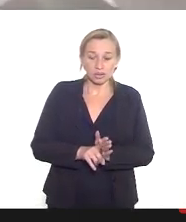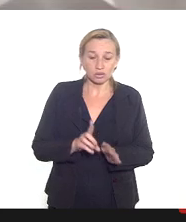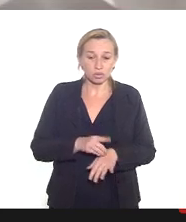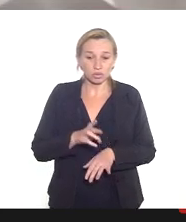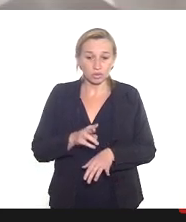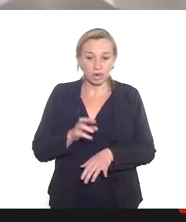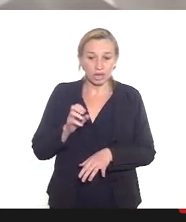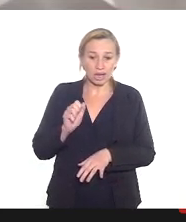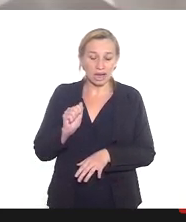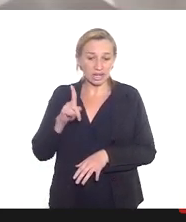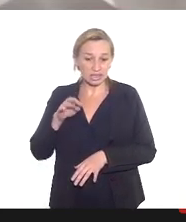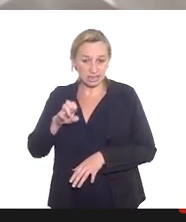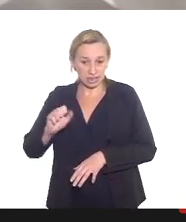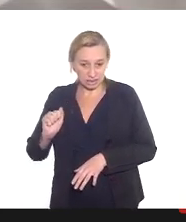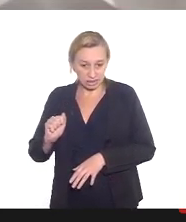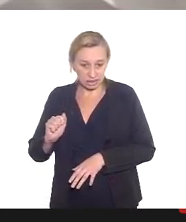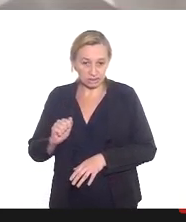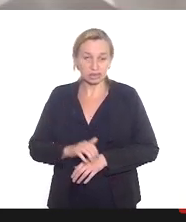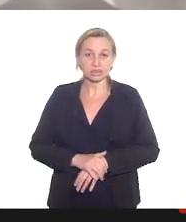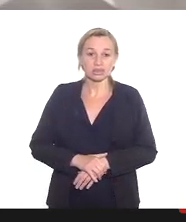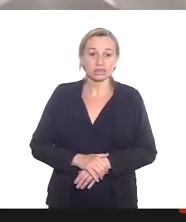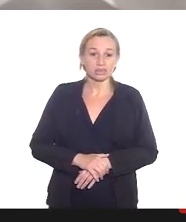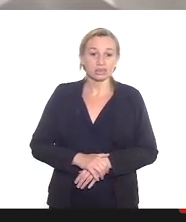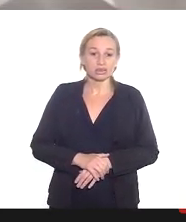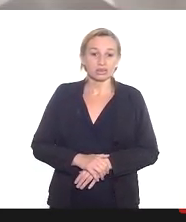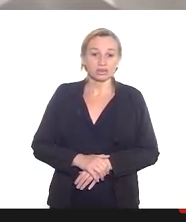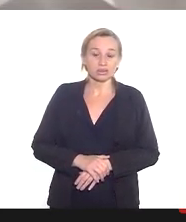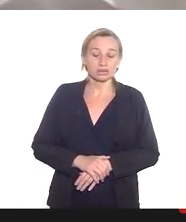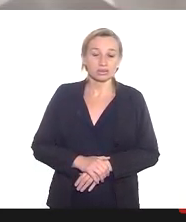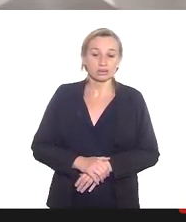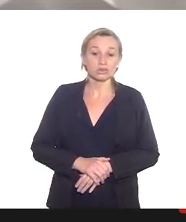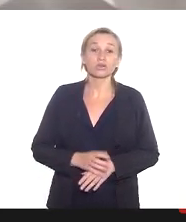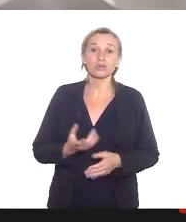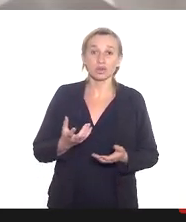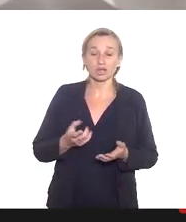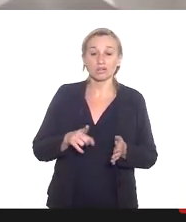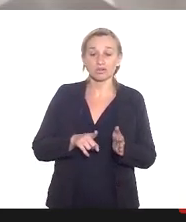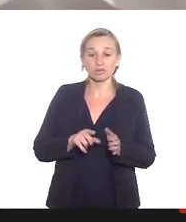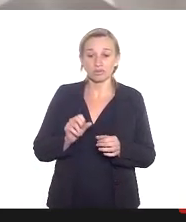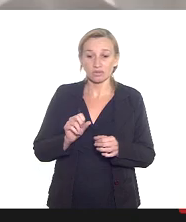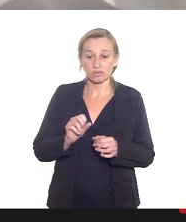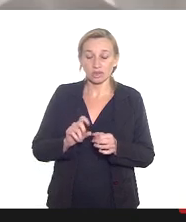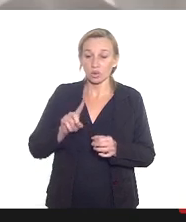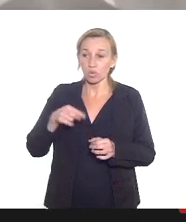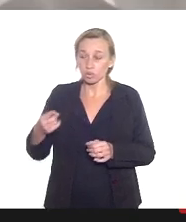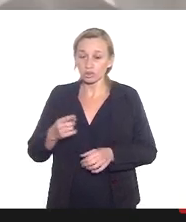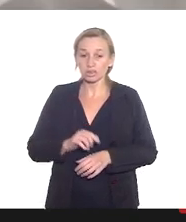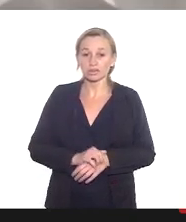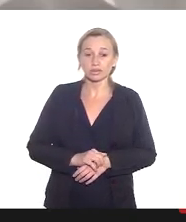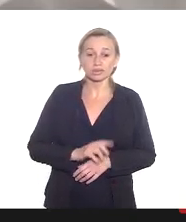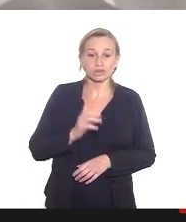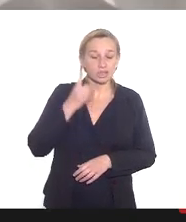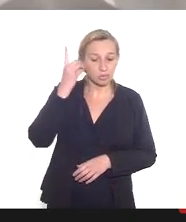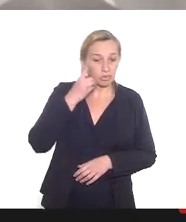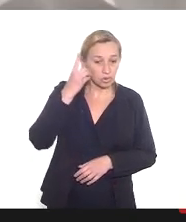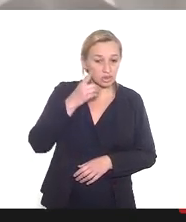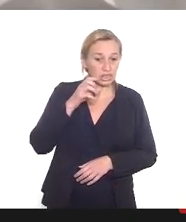Nascimento da Defensoria Pública E aí eu vou aproveitar e fazer em seguida passar para Doutora